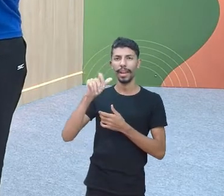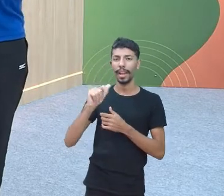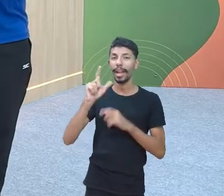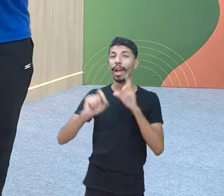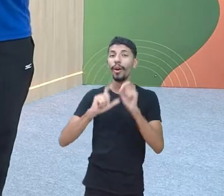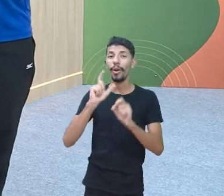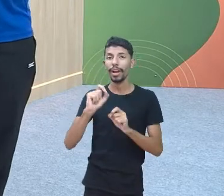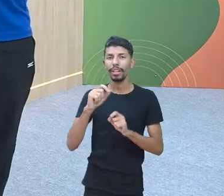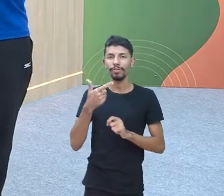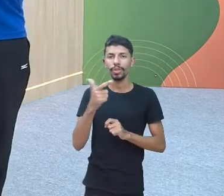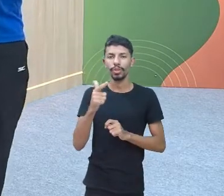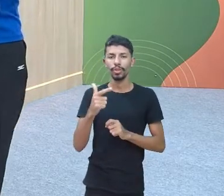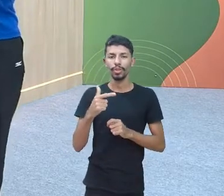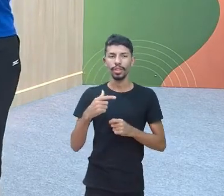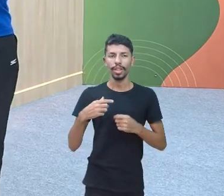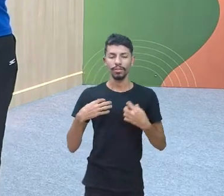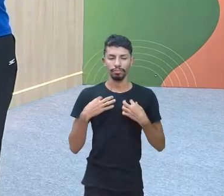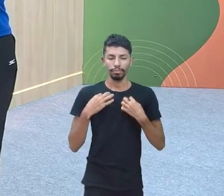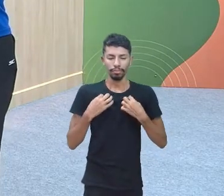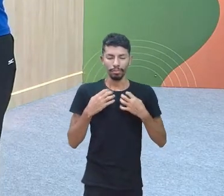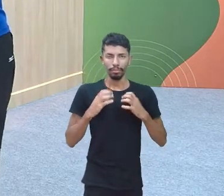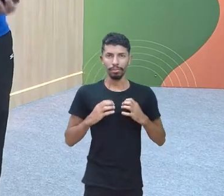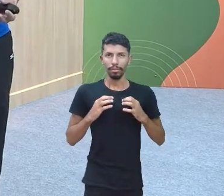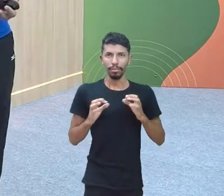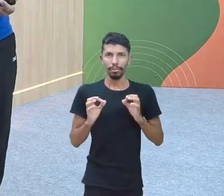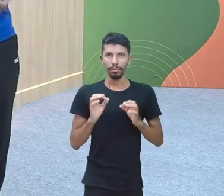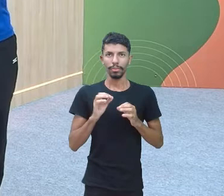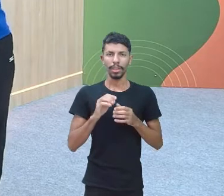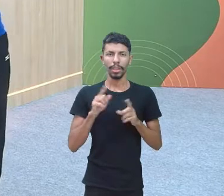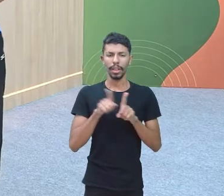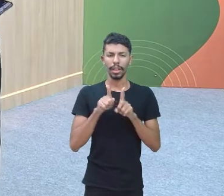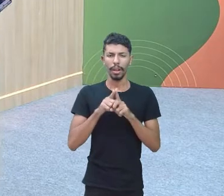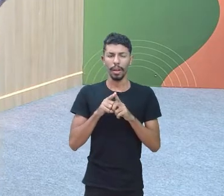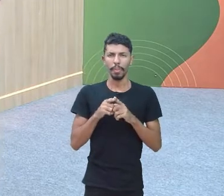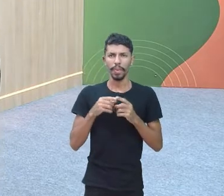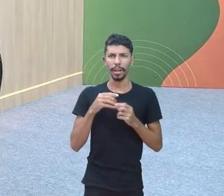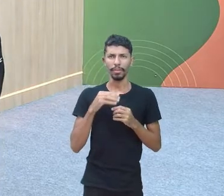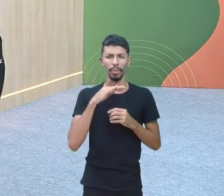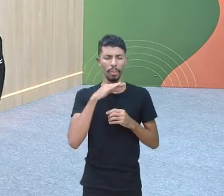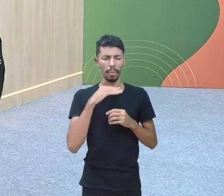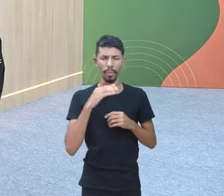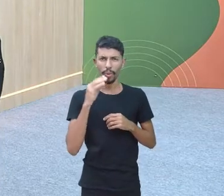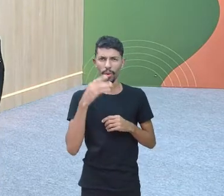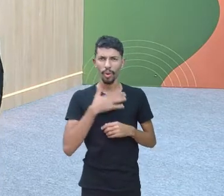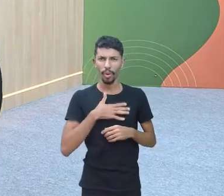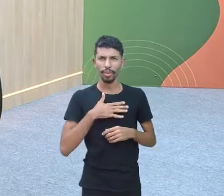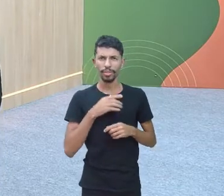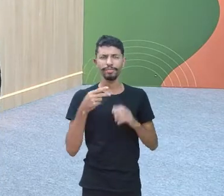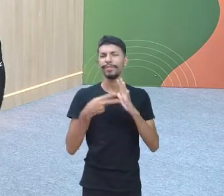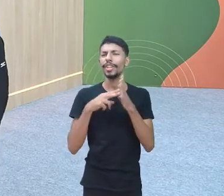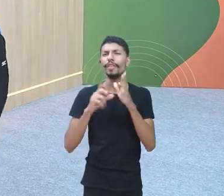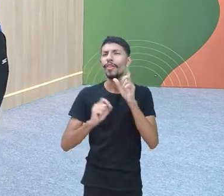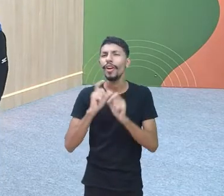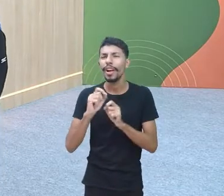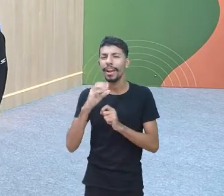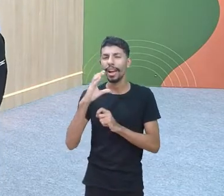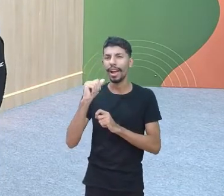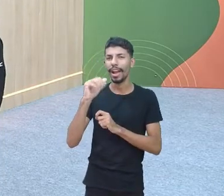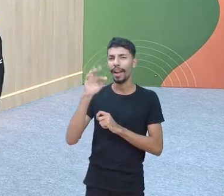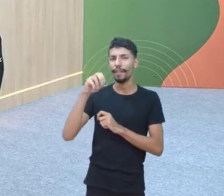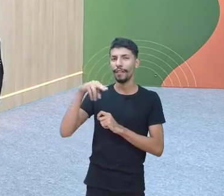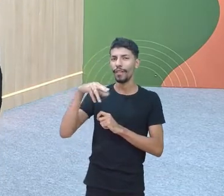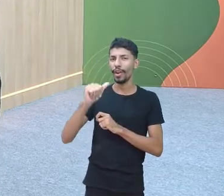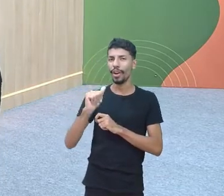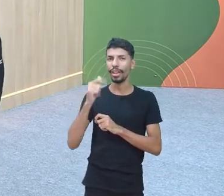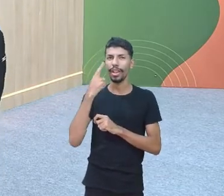elegantes ou revela pouco refinamento e mau gosto. Ou seja, cafona. A gente fala muito dessa